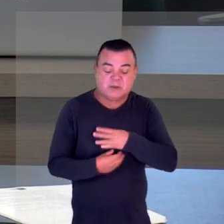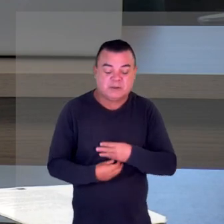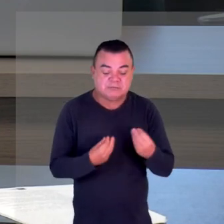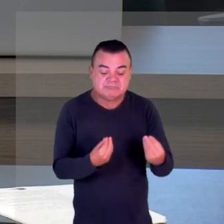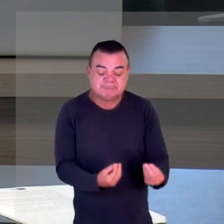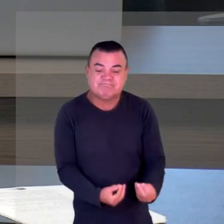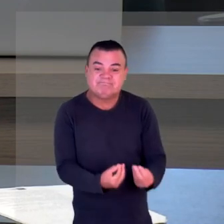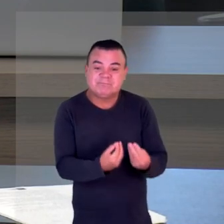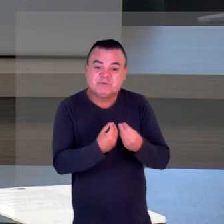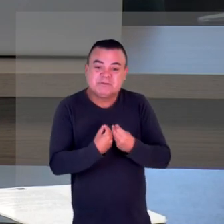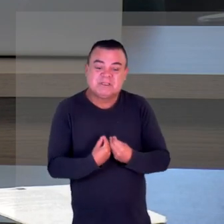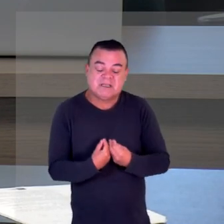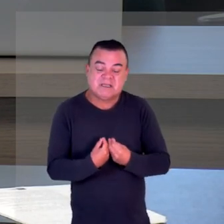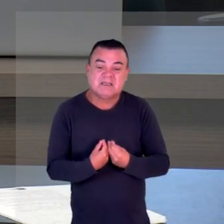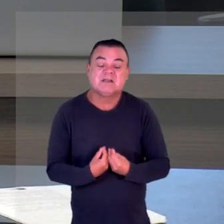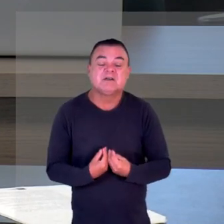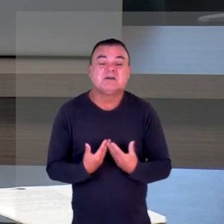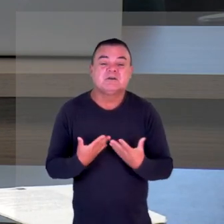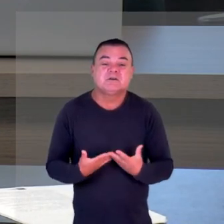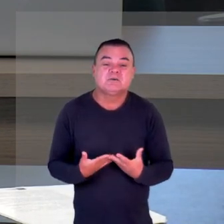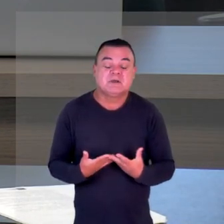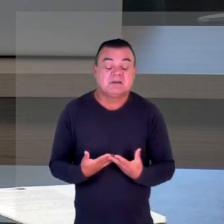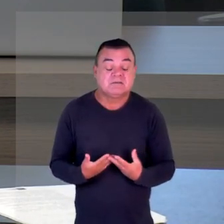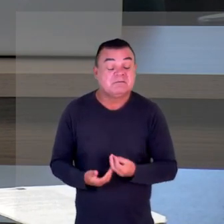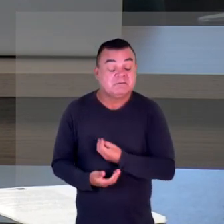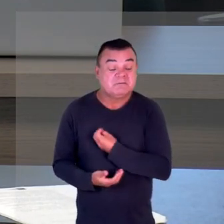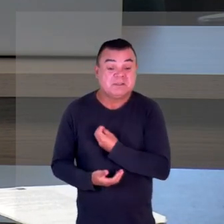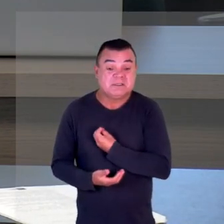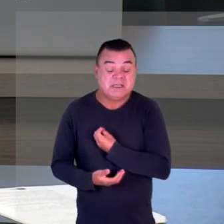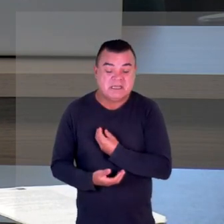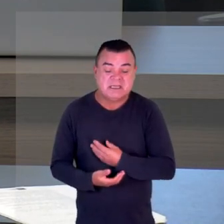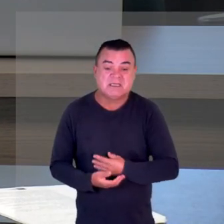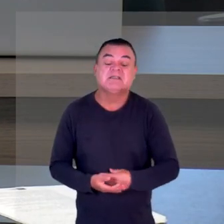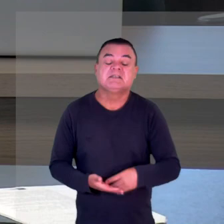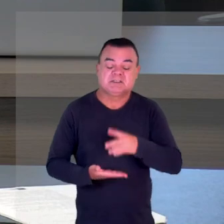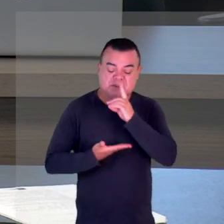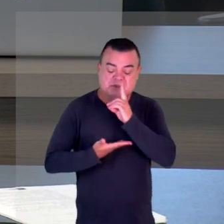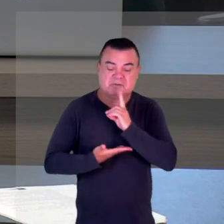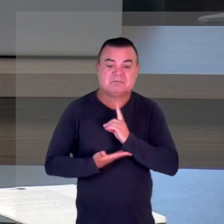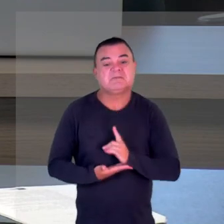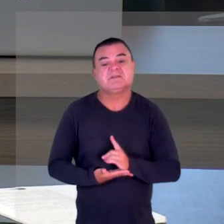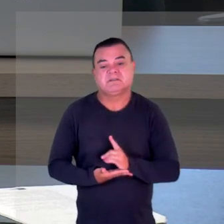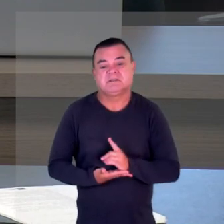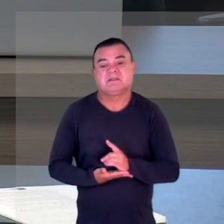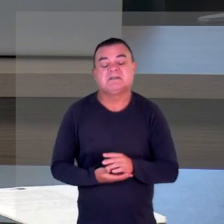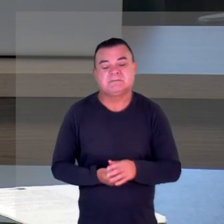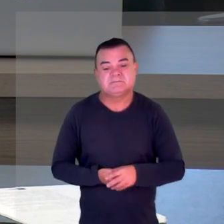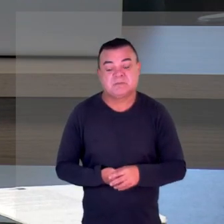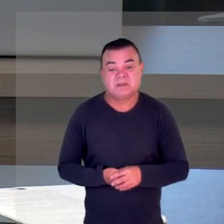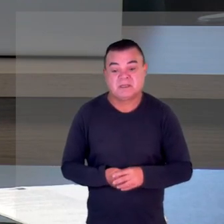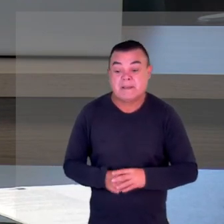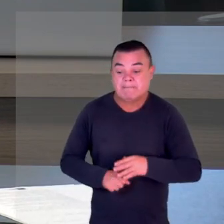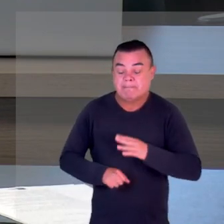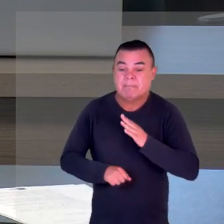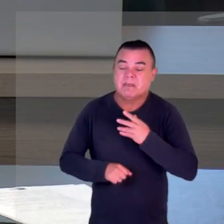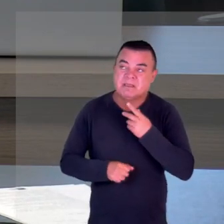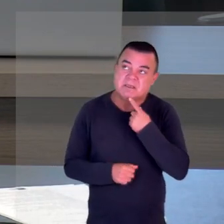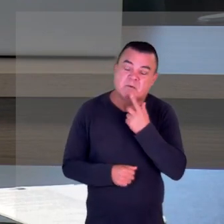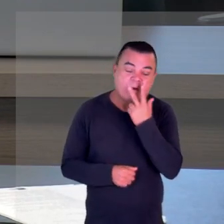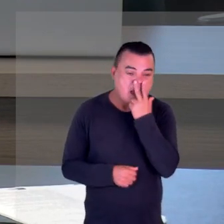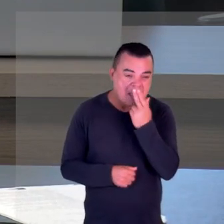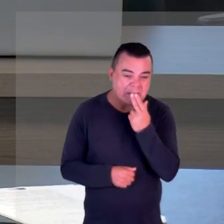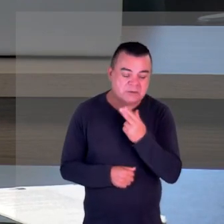né digna eh e e eu acho que mais do que uma obrigação